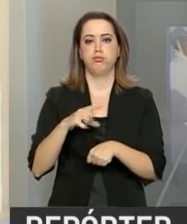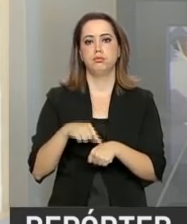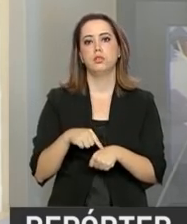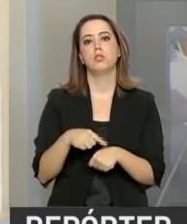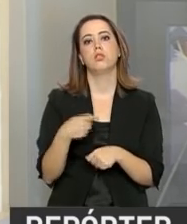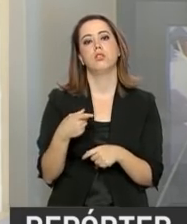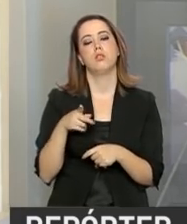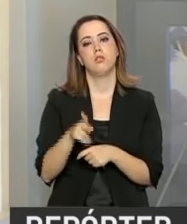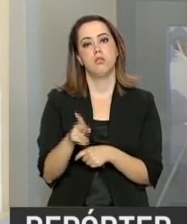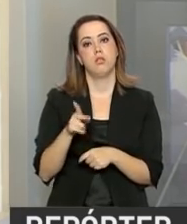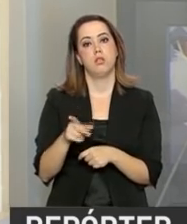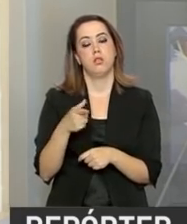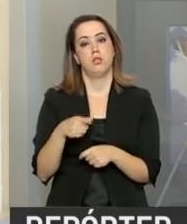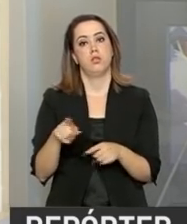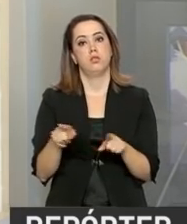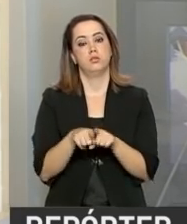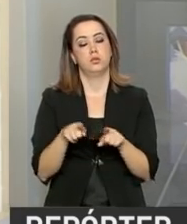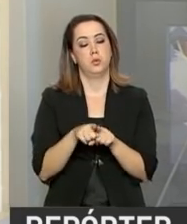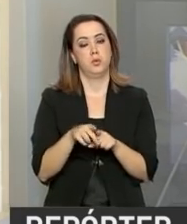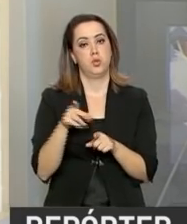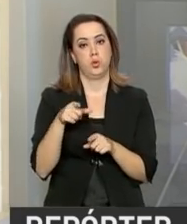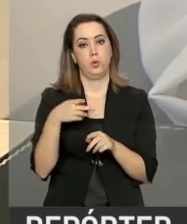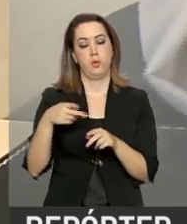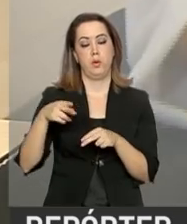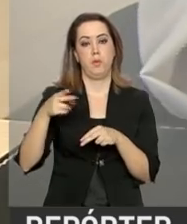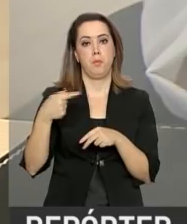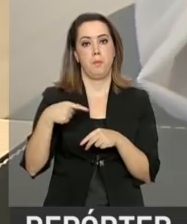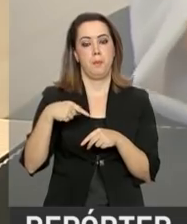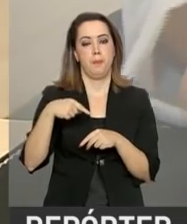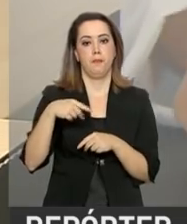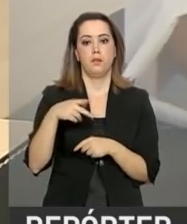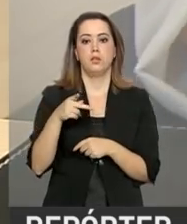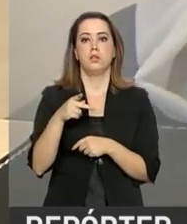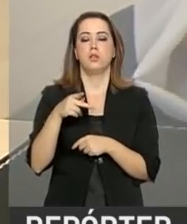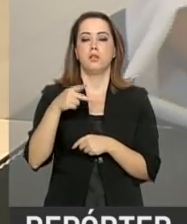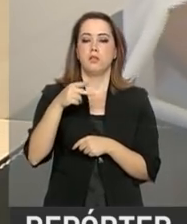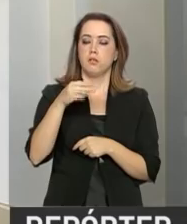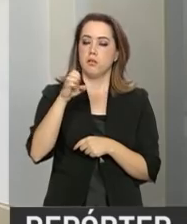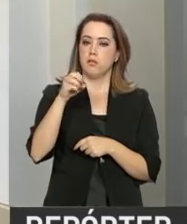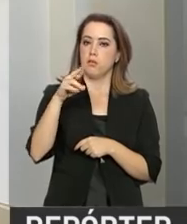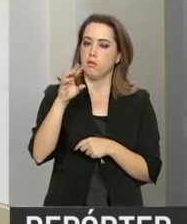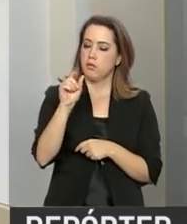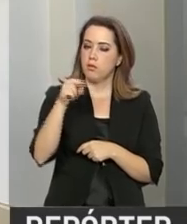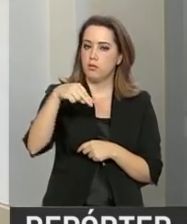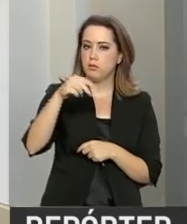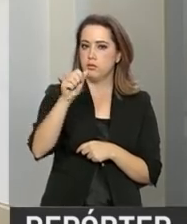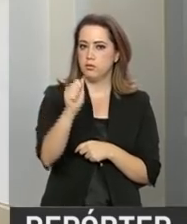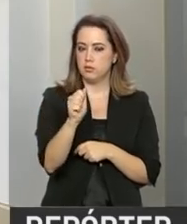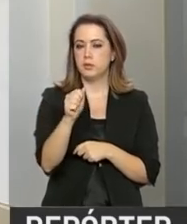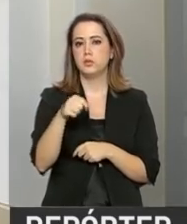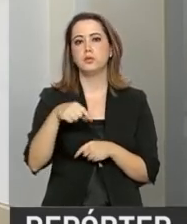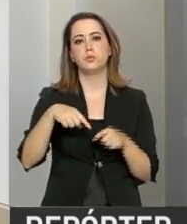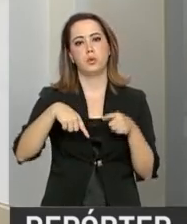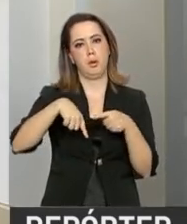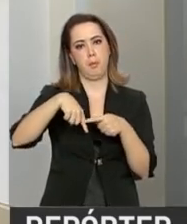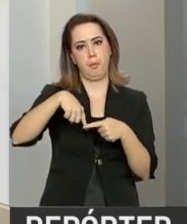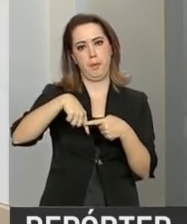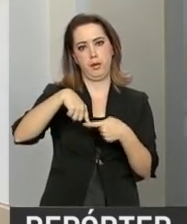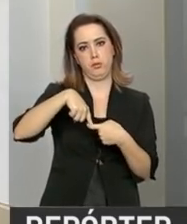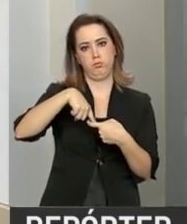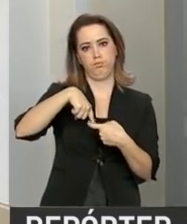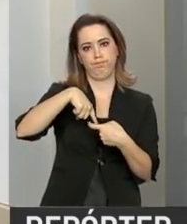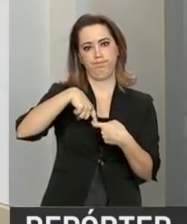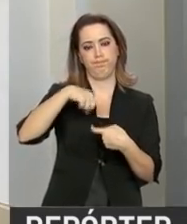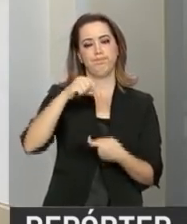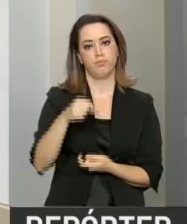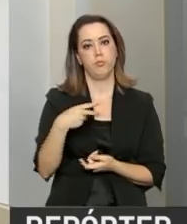vezes na musculatura da panturrilha ou seja na famosa batata da perna essa fase inicial aguda ele tem um